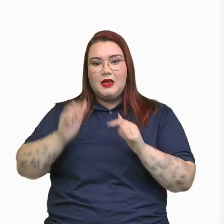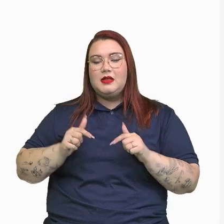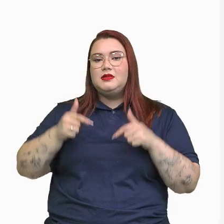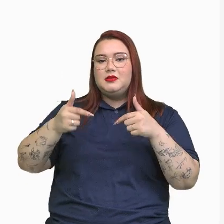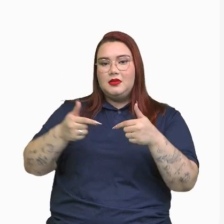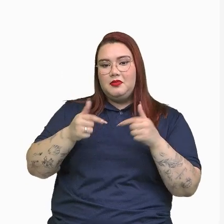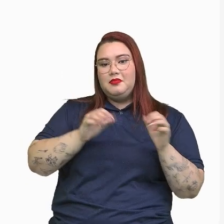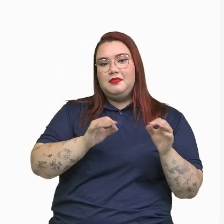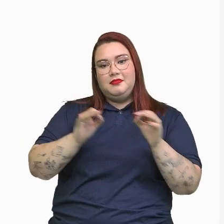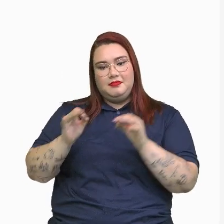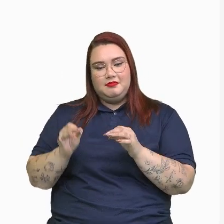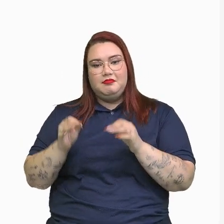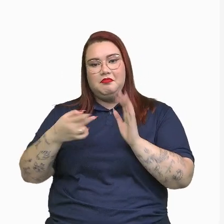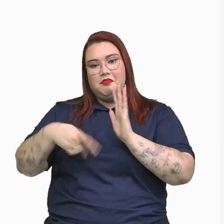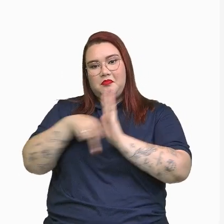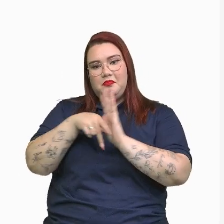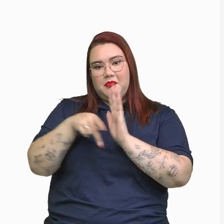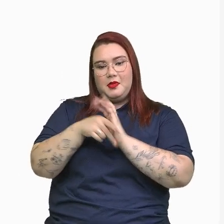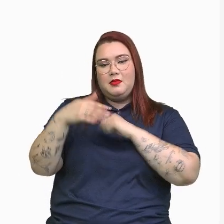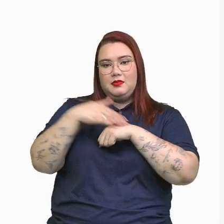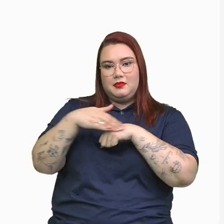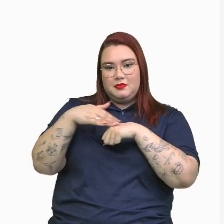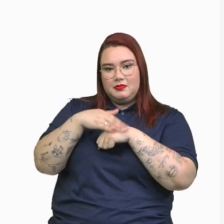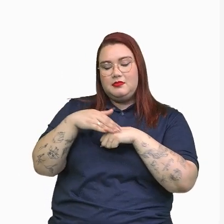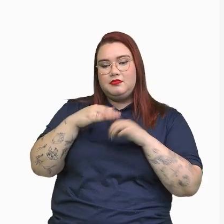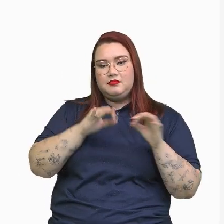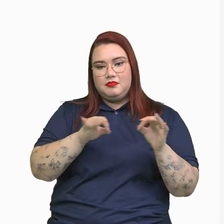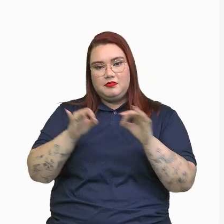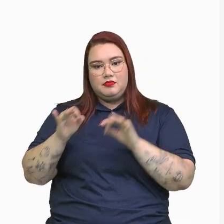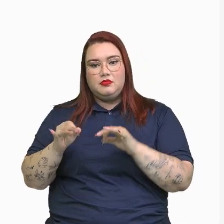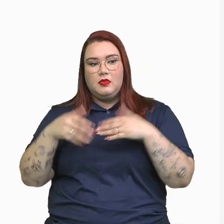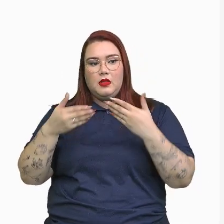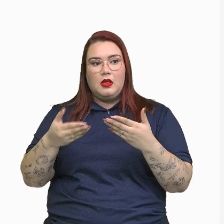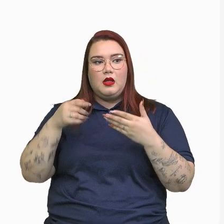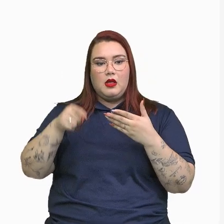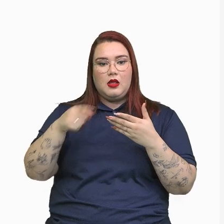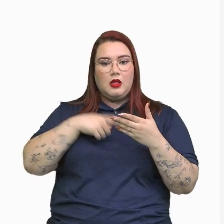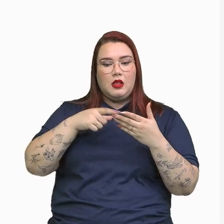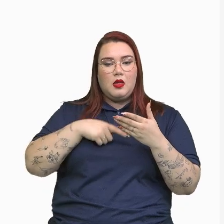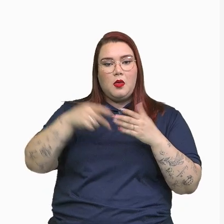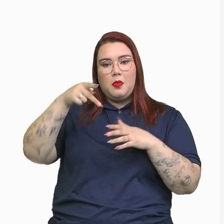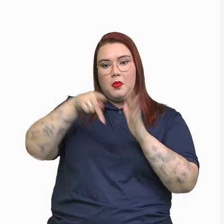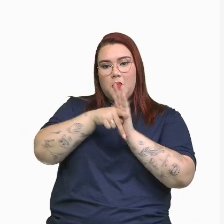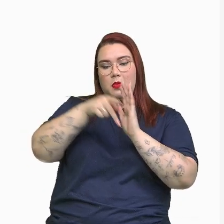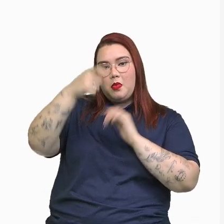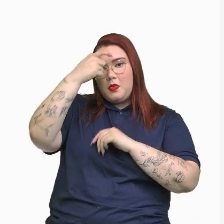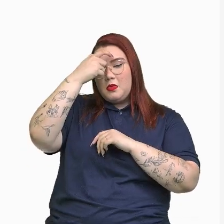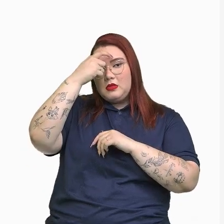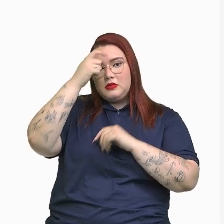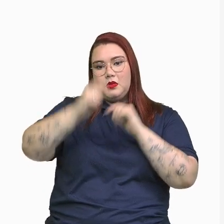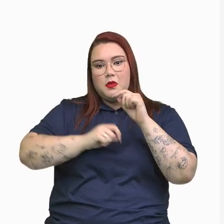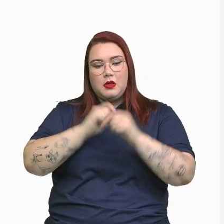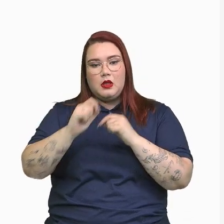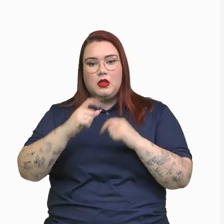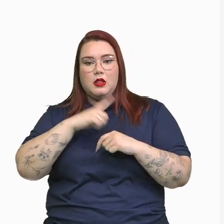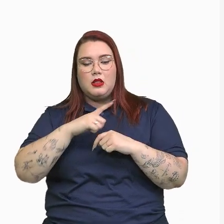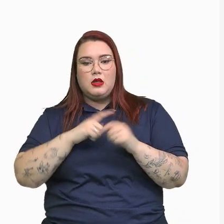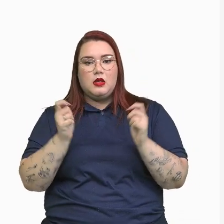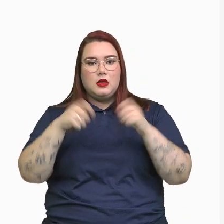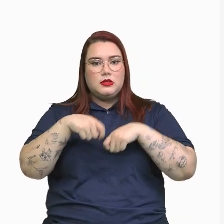conversa do personagem com o próprio personagem, certo? E esse fluxo de consciência, exatamente, nós temos acesso a